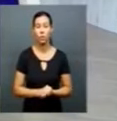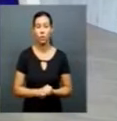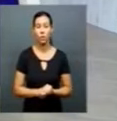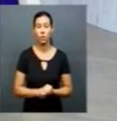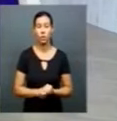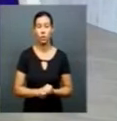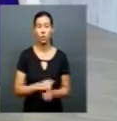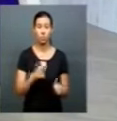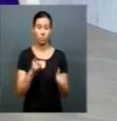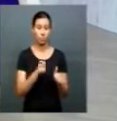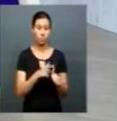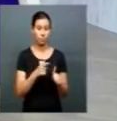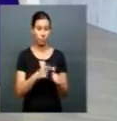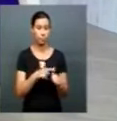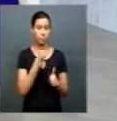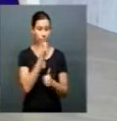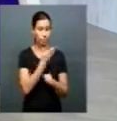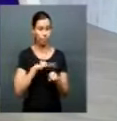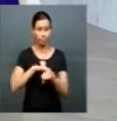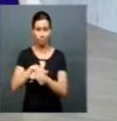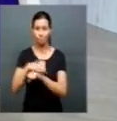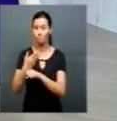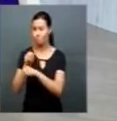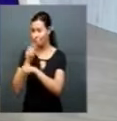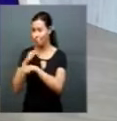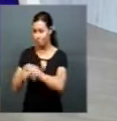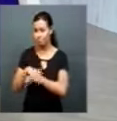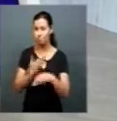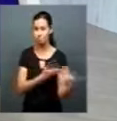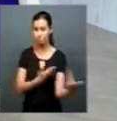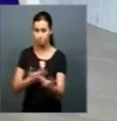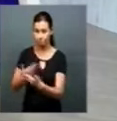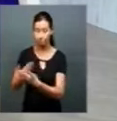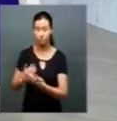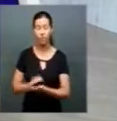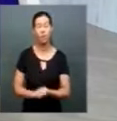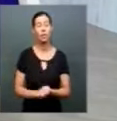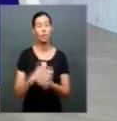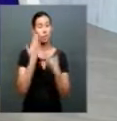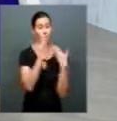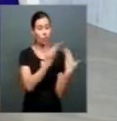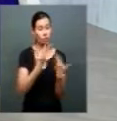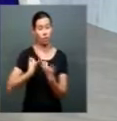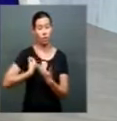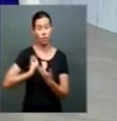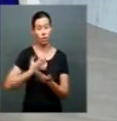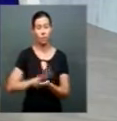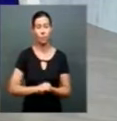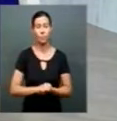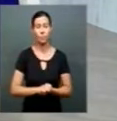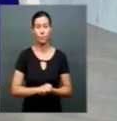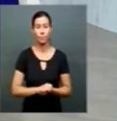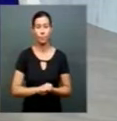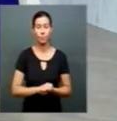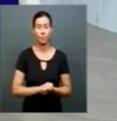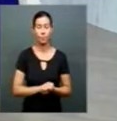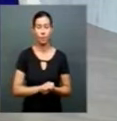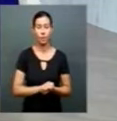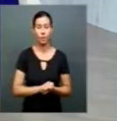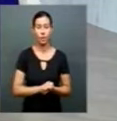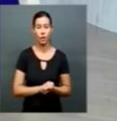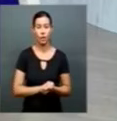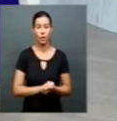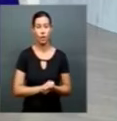Manuela, Verica, muito boa noite. Sejam muito bem-vindas. Obrigado pela presença de vocês aqui hoje. Boa noite.